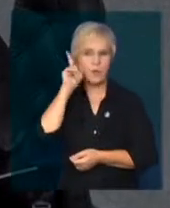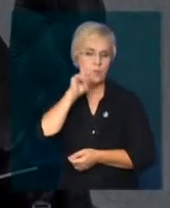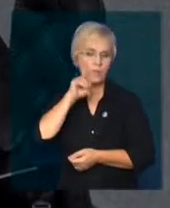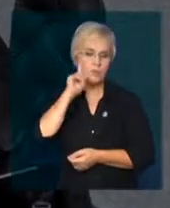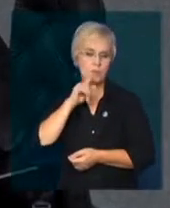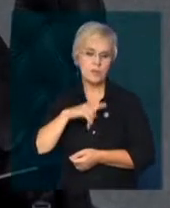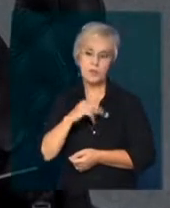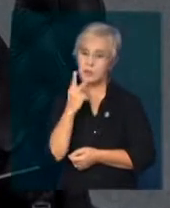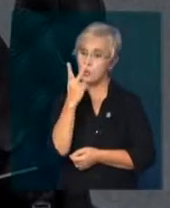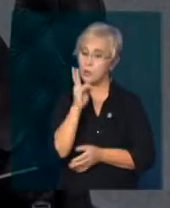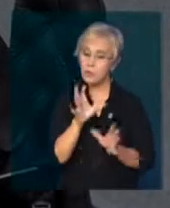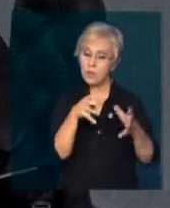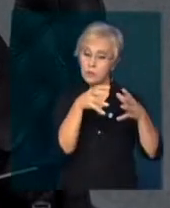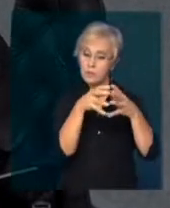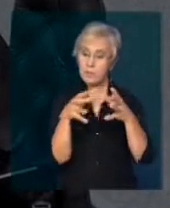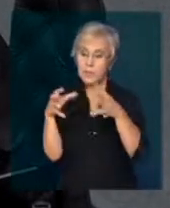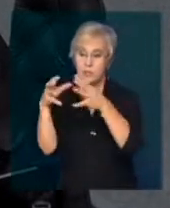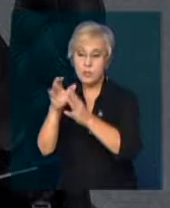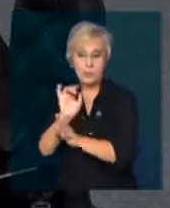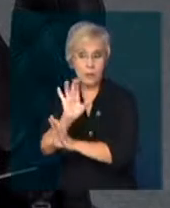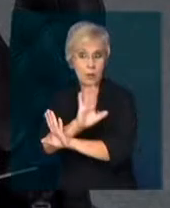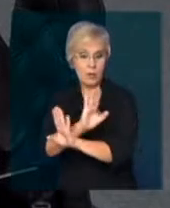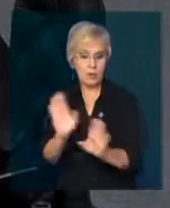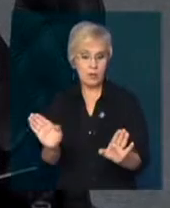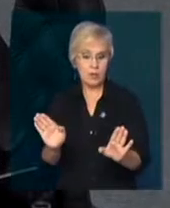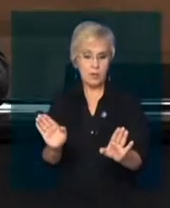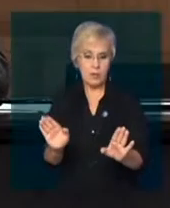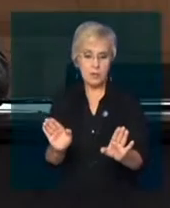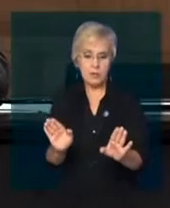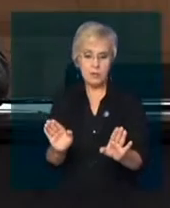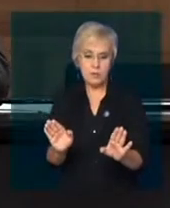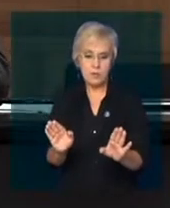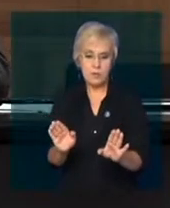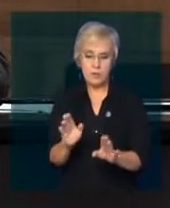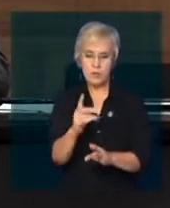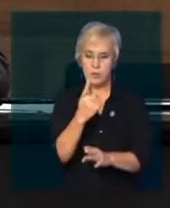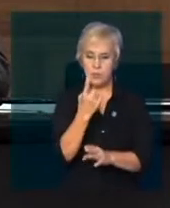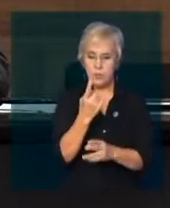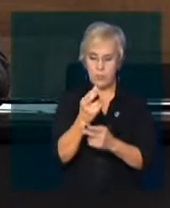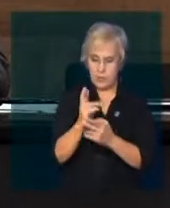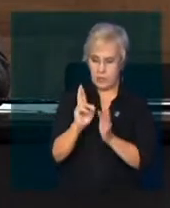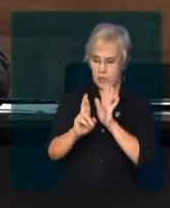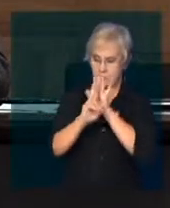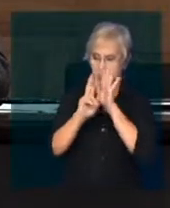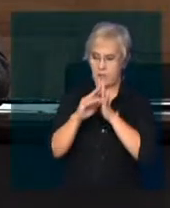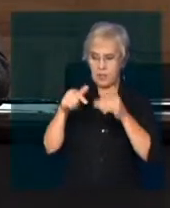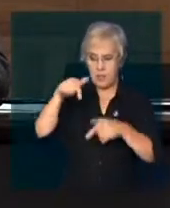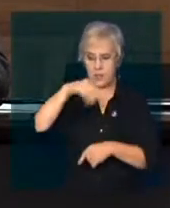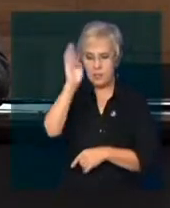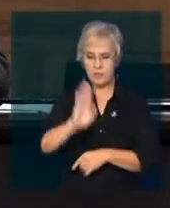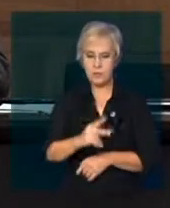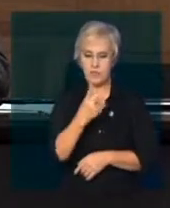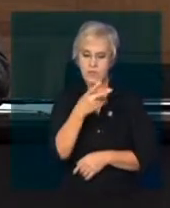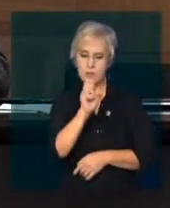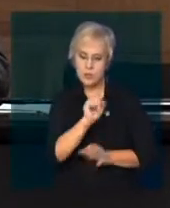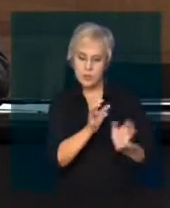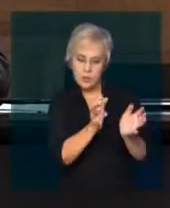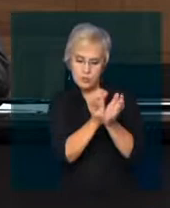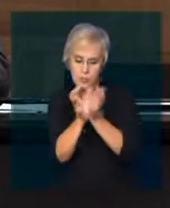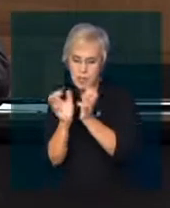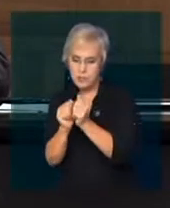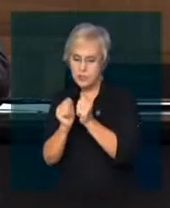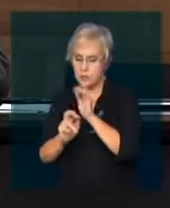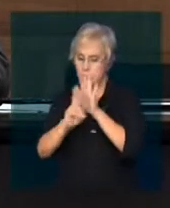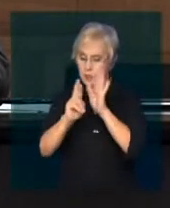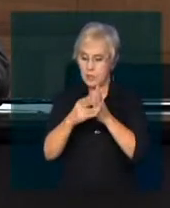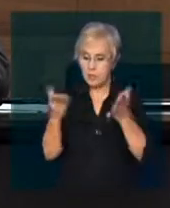você só tem dois partidos. Então, ali você não tem condição nenhuma de ter uma apresentação. No Brasil, com 28 partidos com representação na